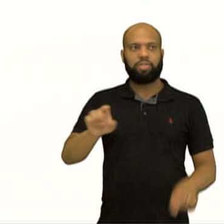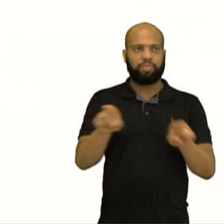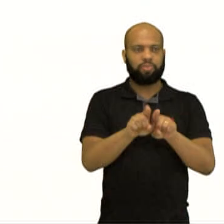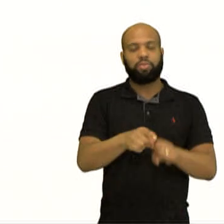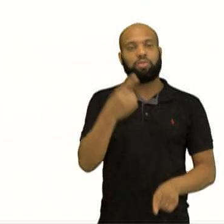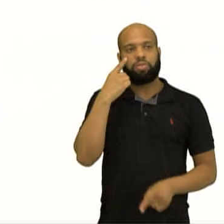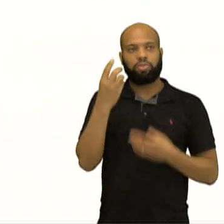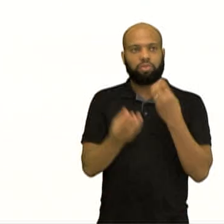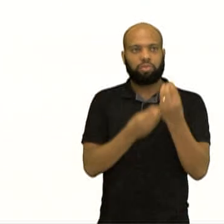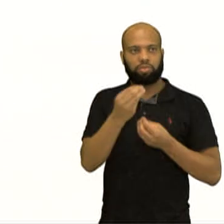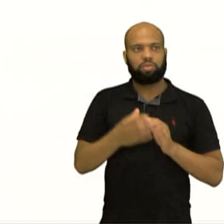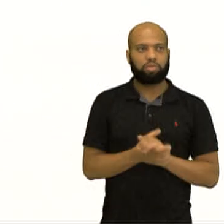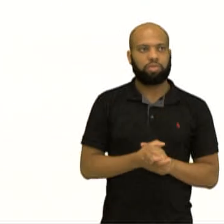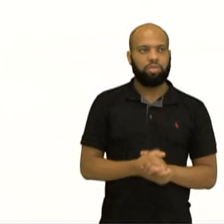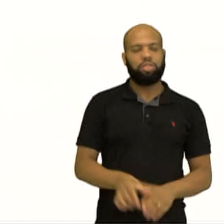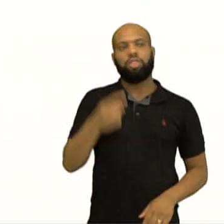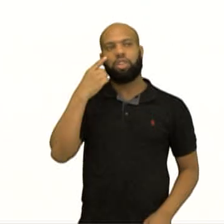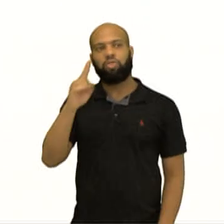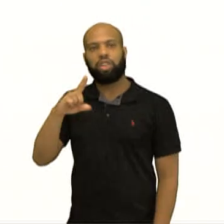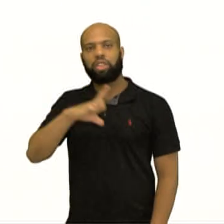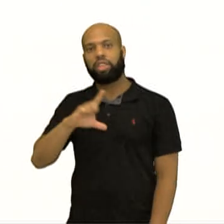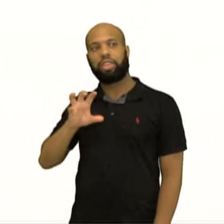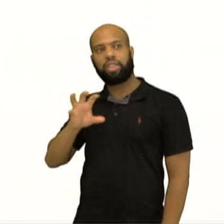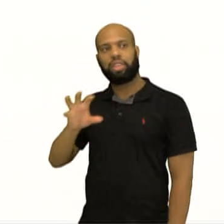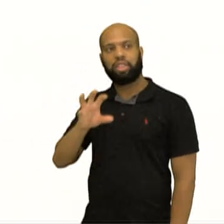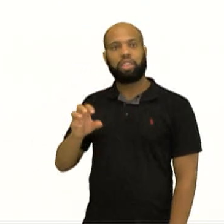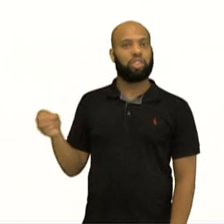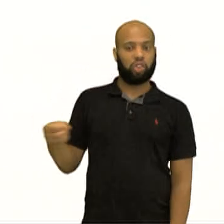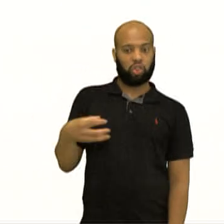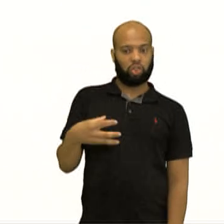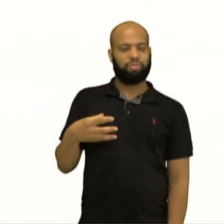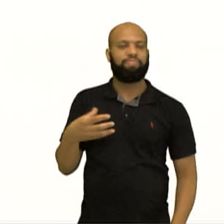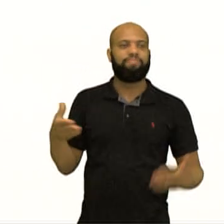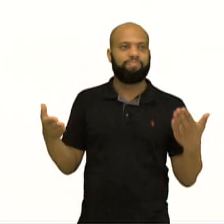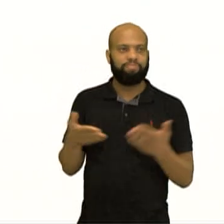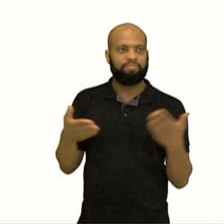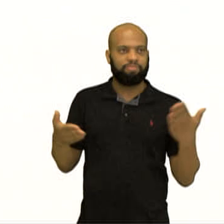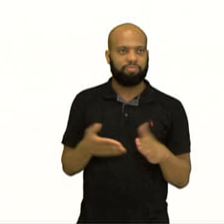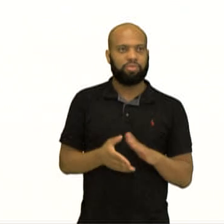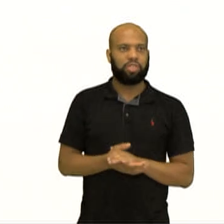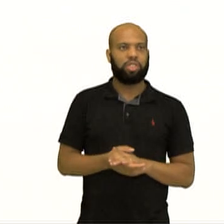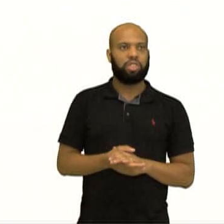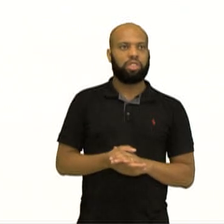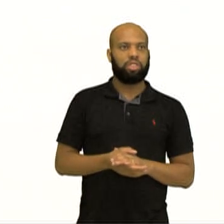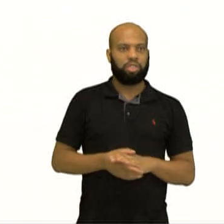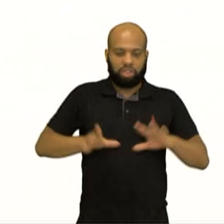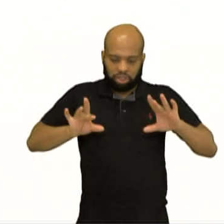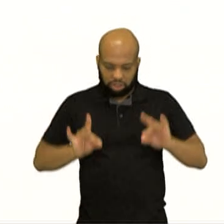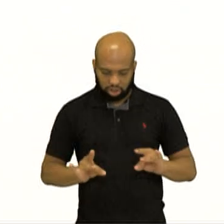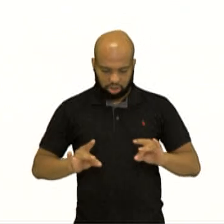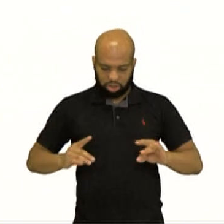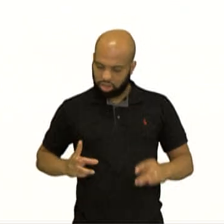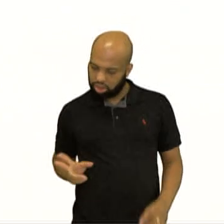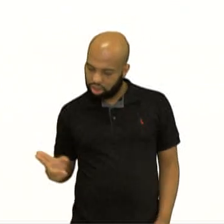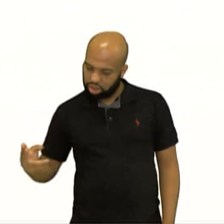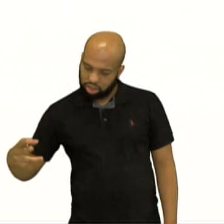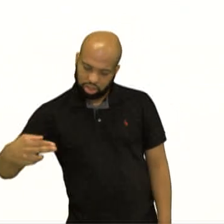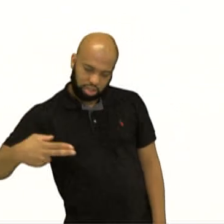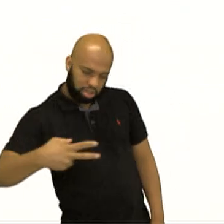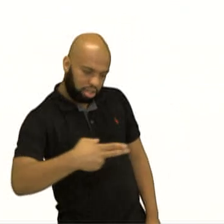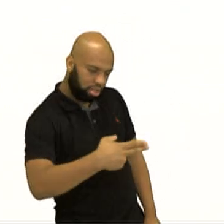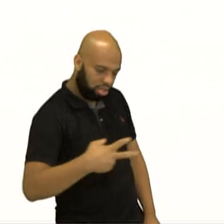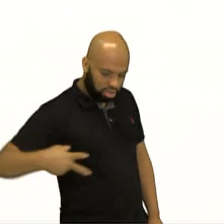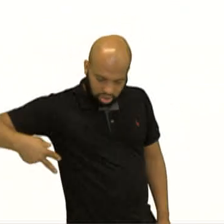era. E aqui uma mais moderna, ela vem assim, né, e aí depois você coloca em cima do seu skate e corta, né, coloca